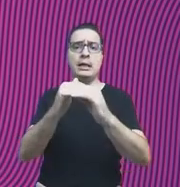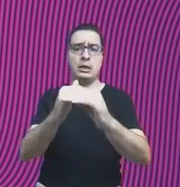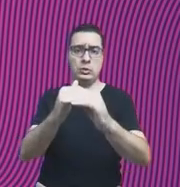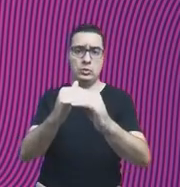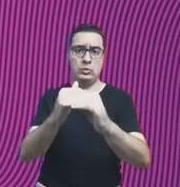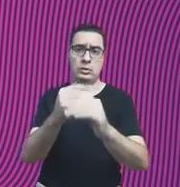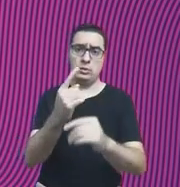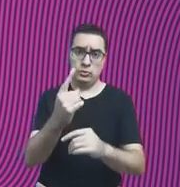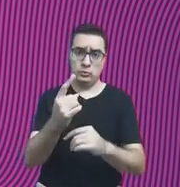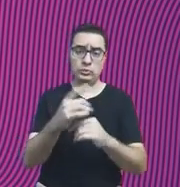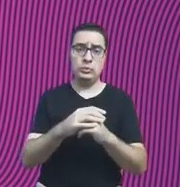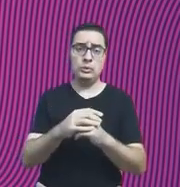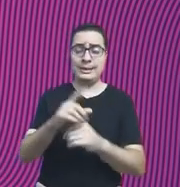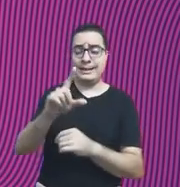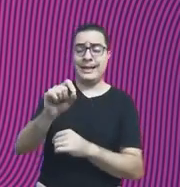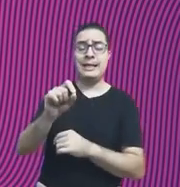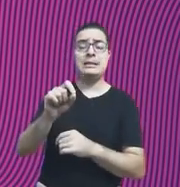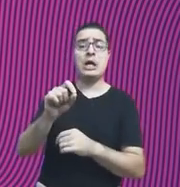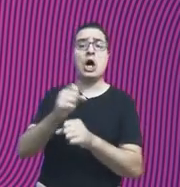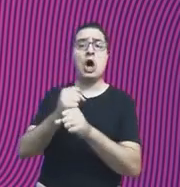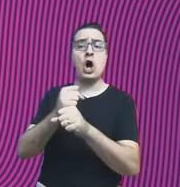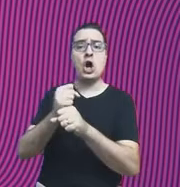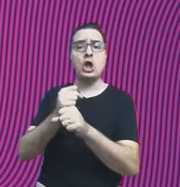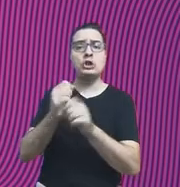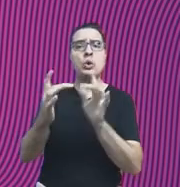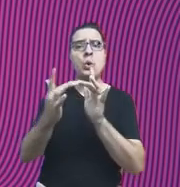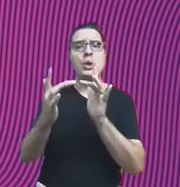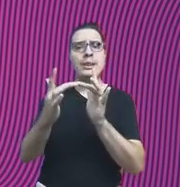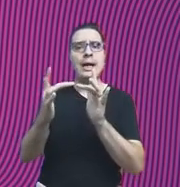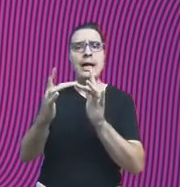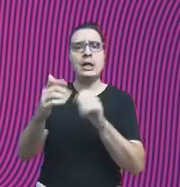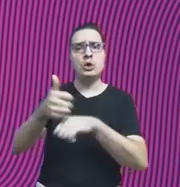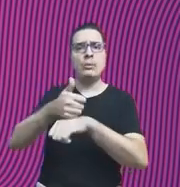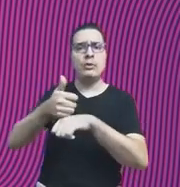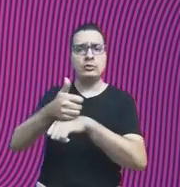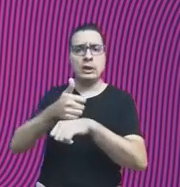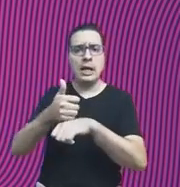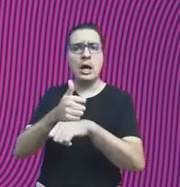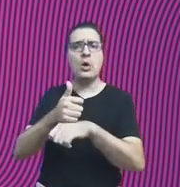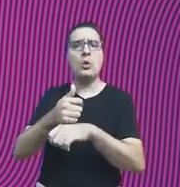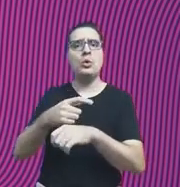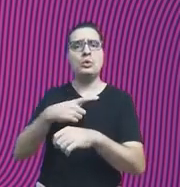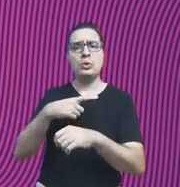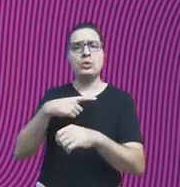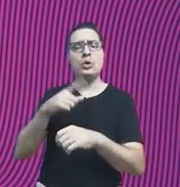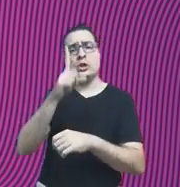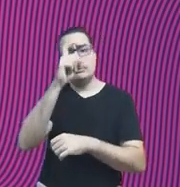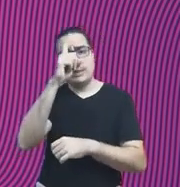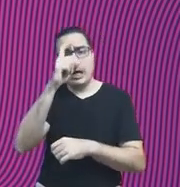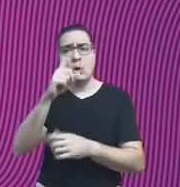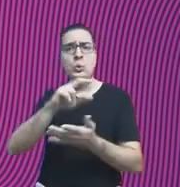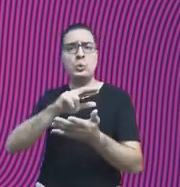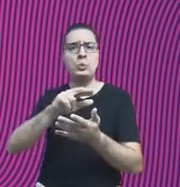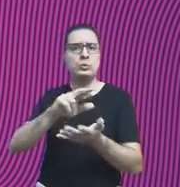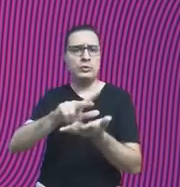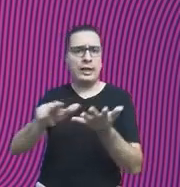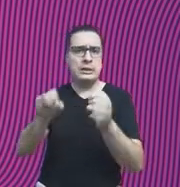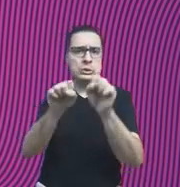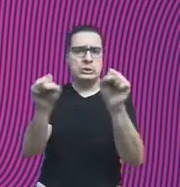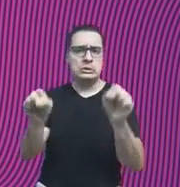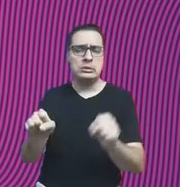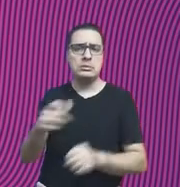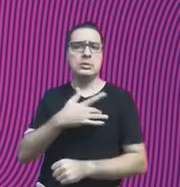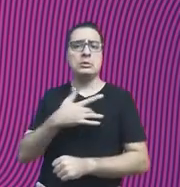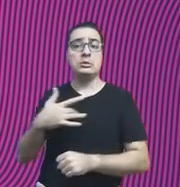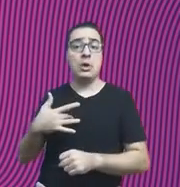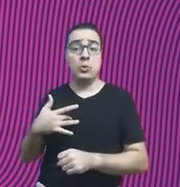Então, 10 horas de contato direto com os profissionais, com a cadeia, enfim, com o sistema de saúde, seja público, seja privado. Essa é a